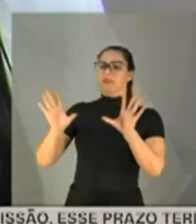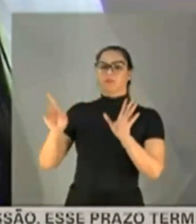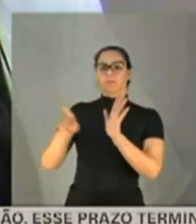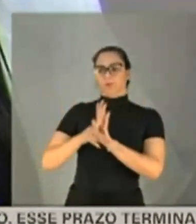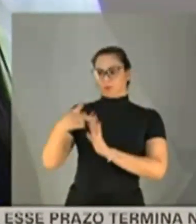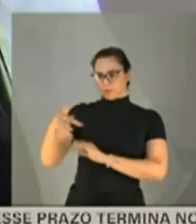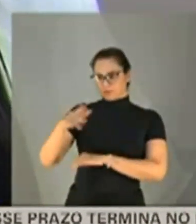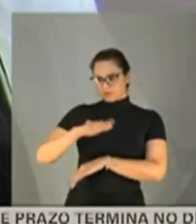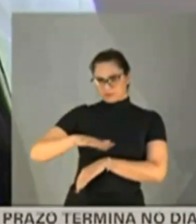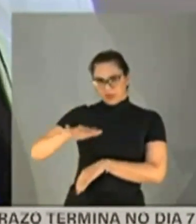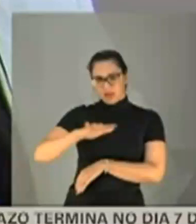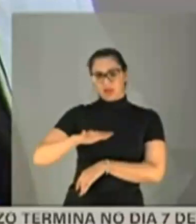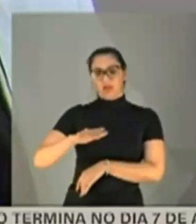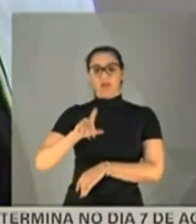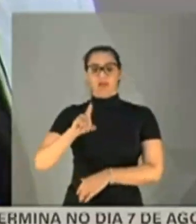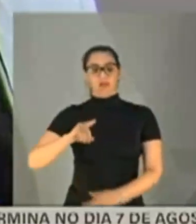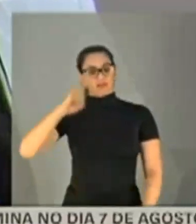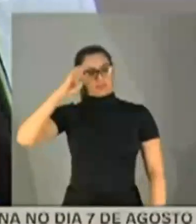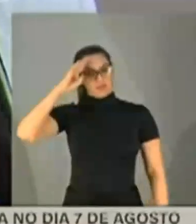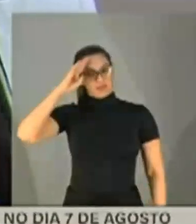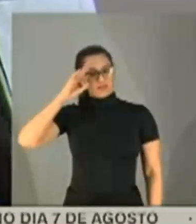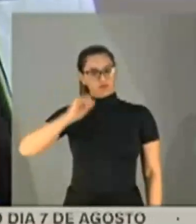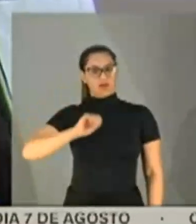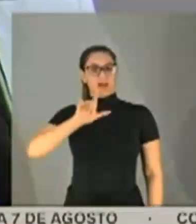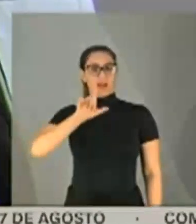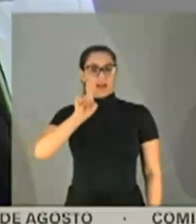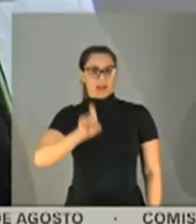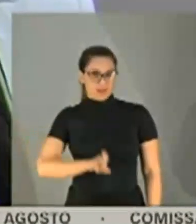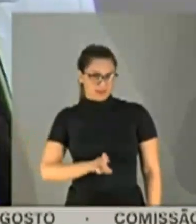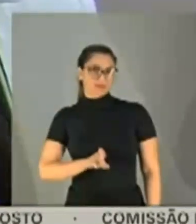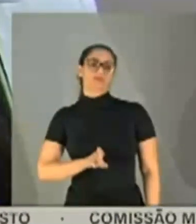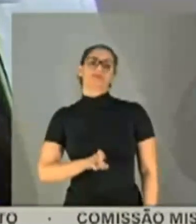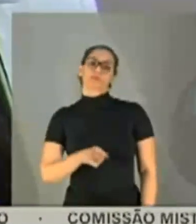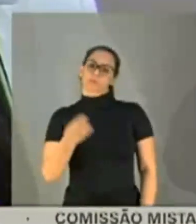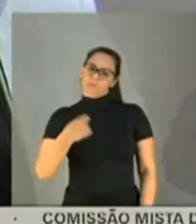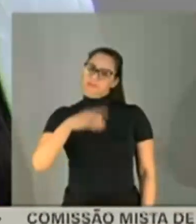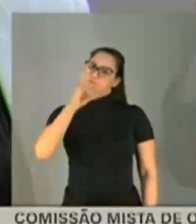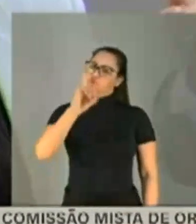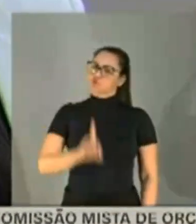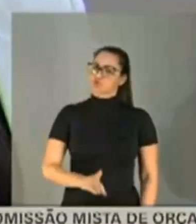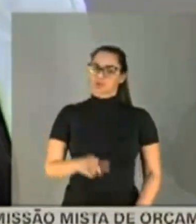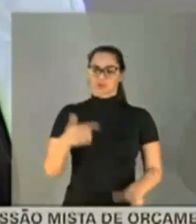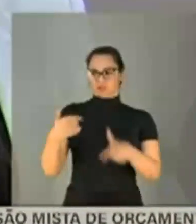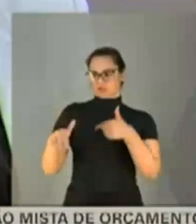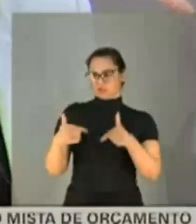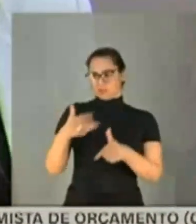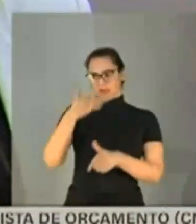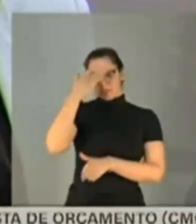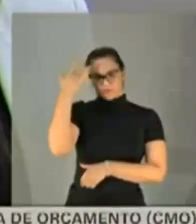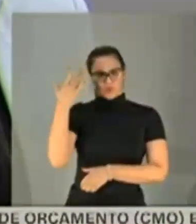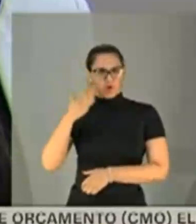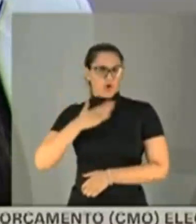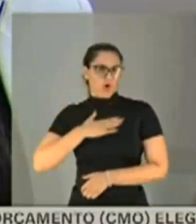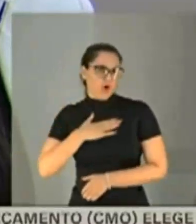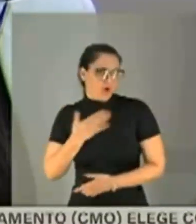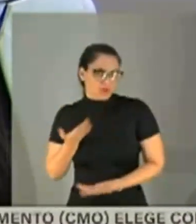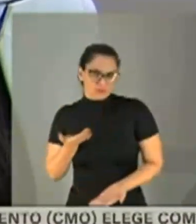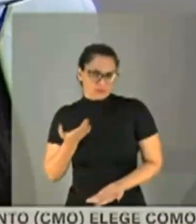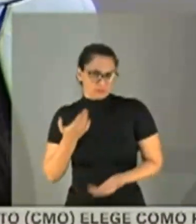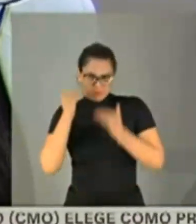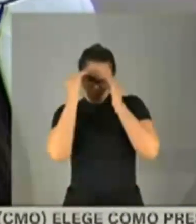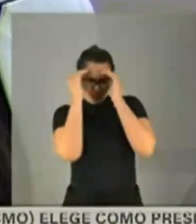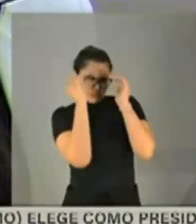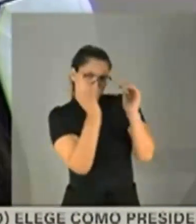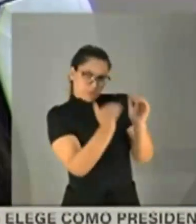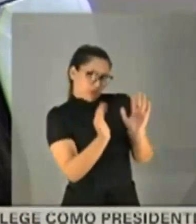época, era o tenente-coronel Alex. A pessoa tem que ter o direito de trabalhar com quem ele gosta, independente de qualquer coisa, e isso eu respeito